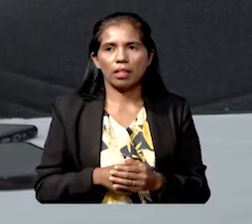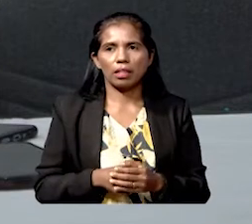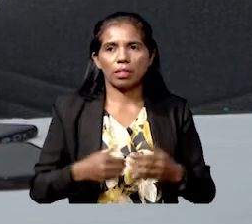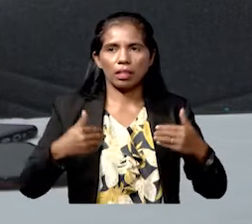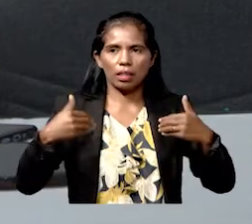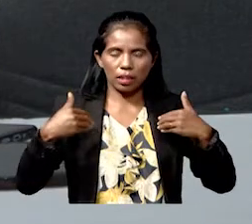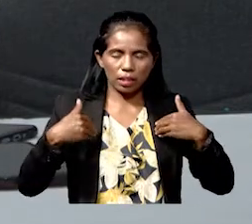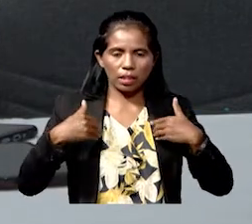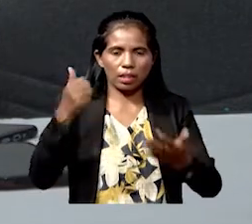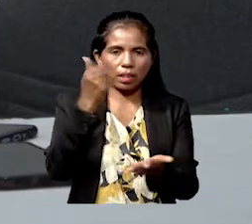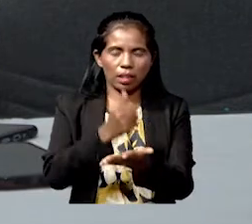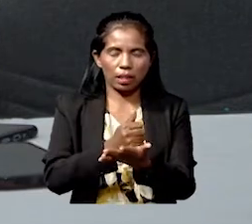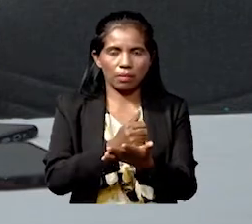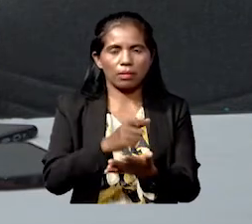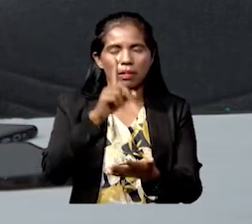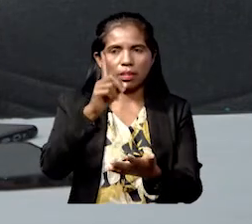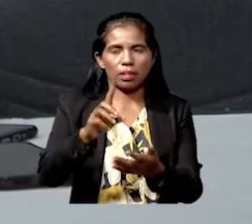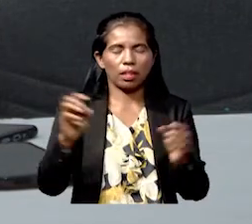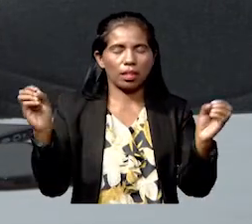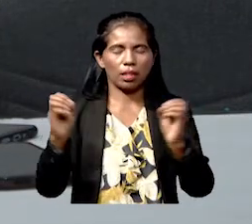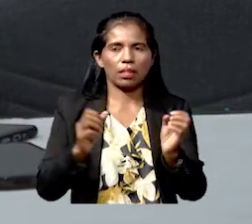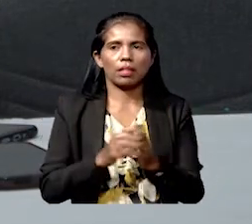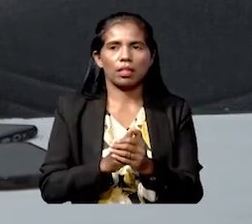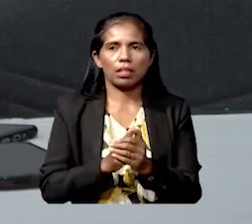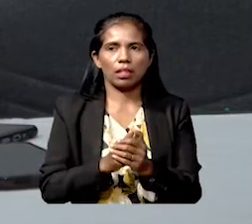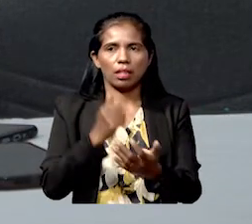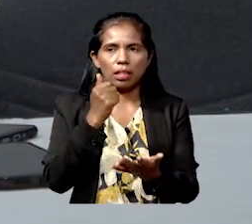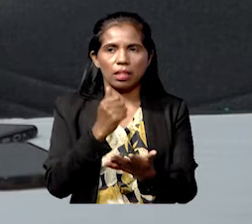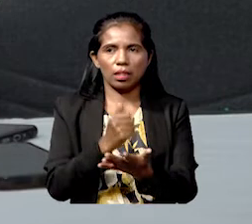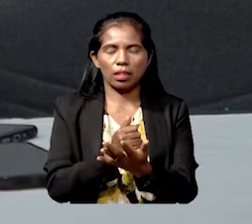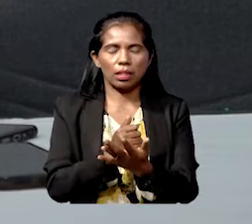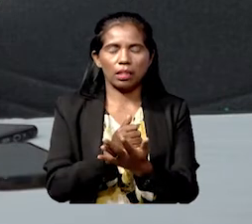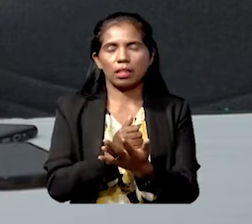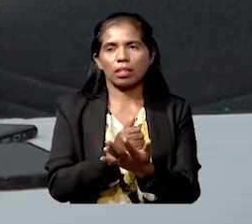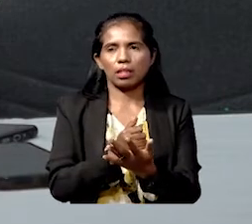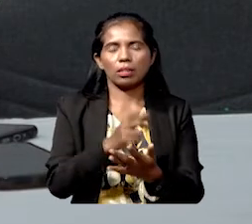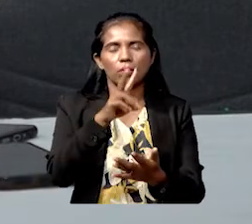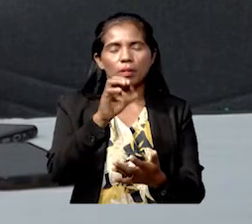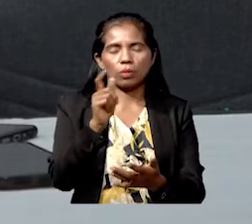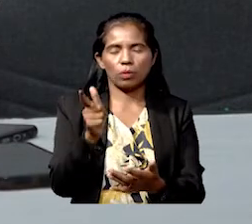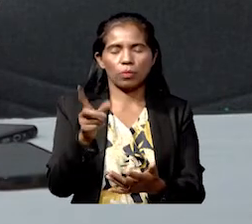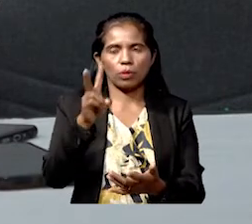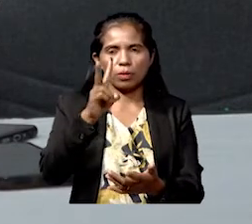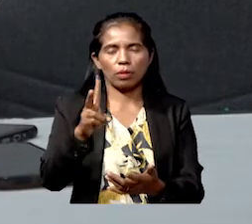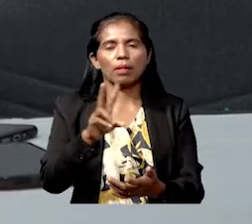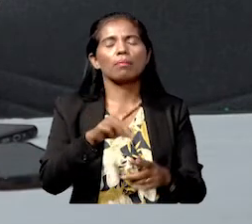que Laos eleição presidencial 2022 em Nenê, mas de